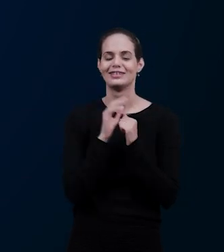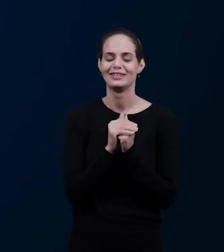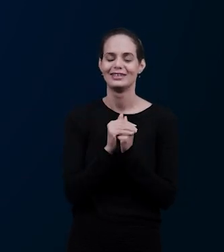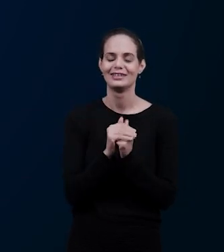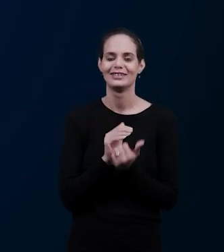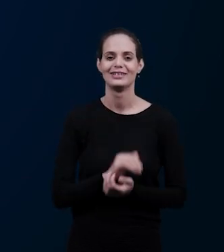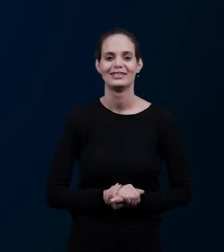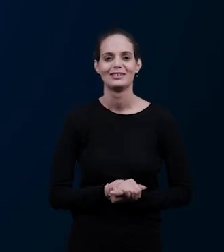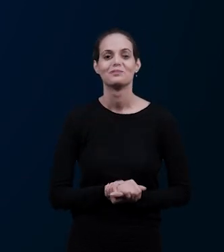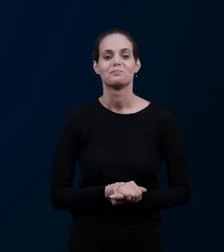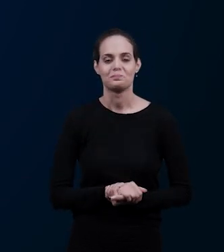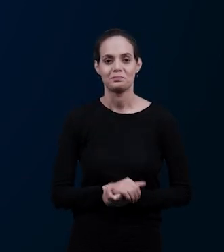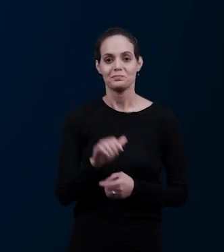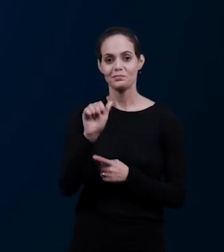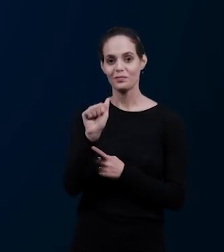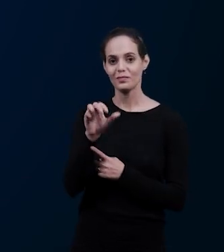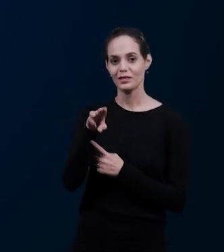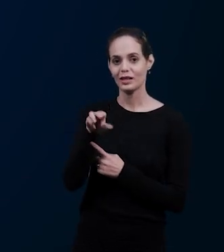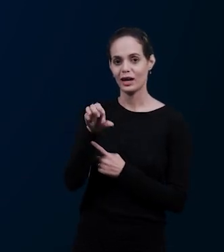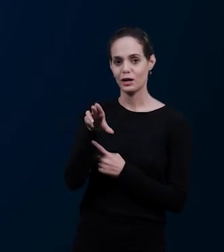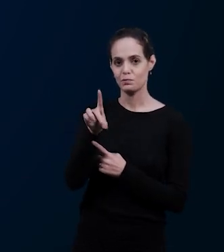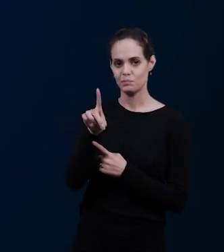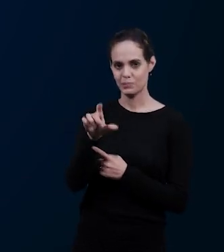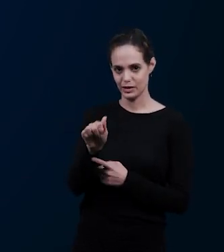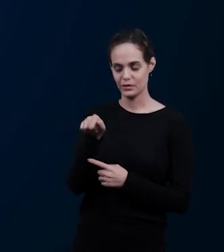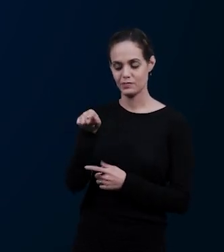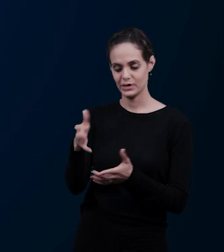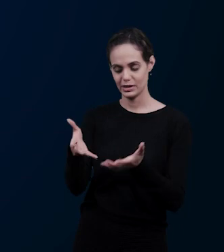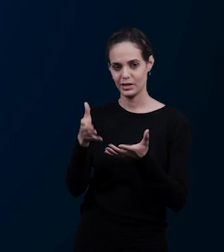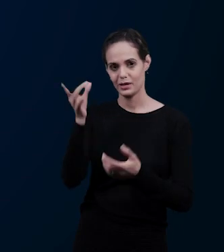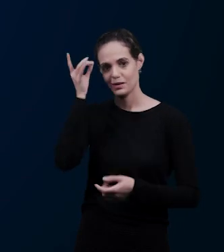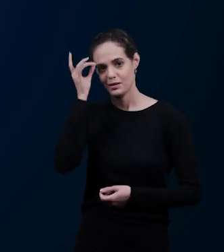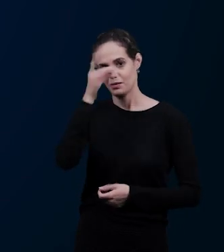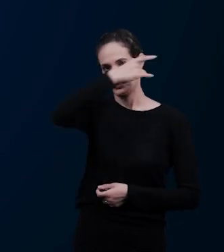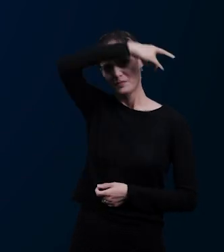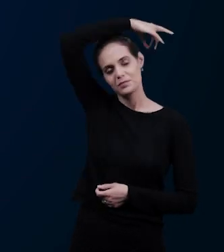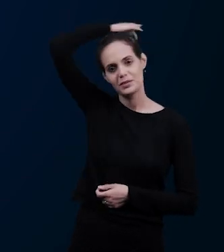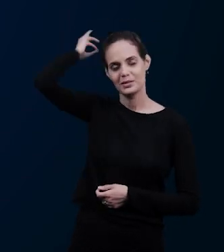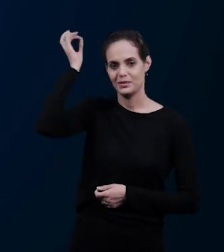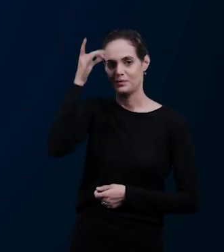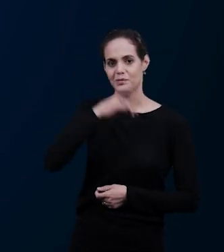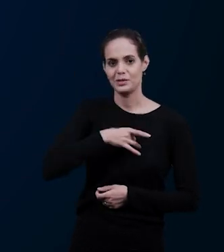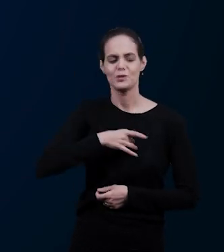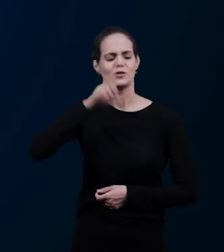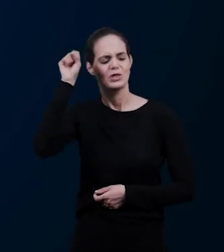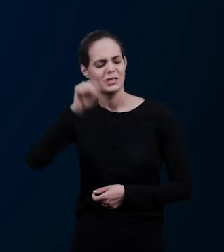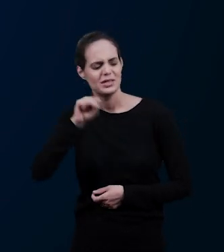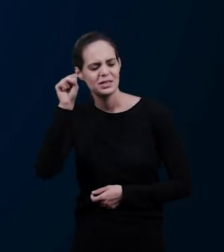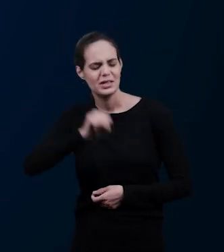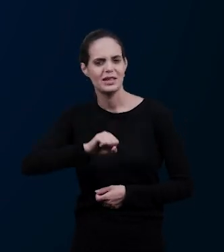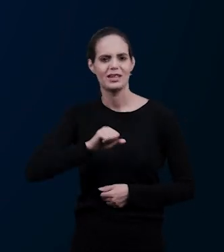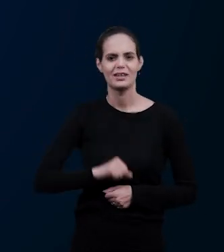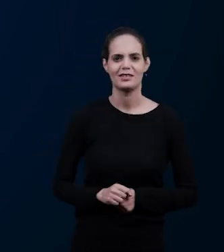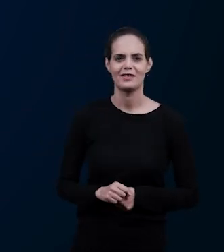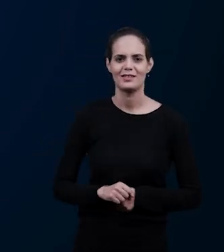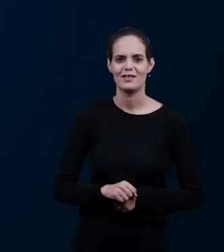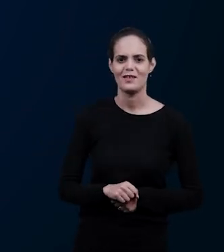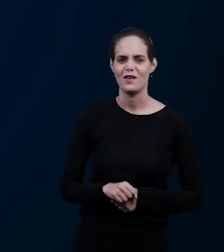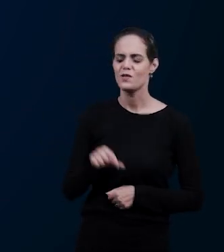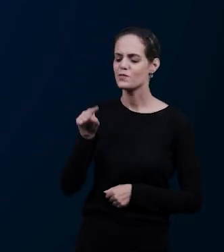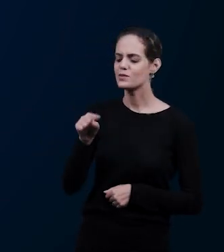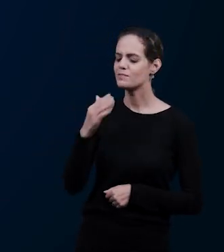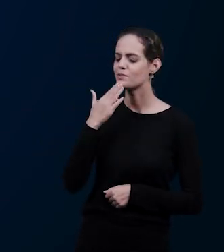paz do Senhor. Amém. Amanda, você quer ser batizada com o Espírito Santo?